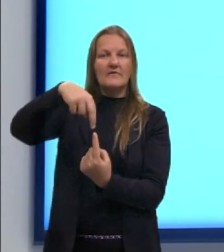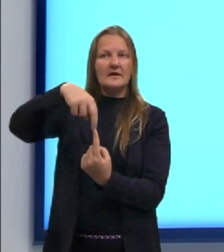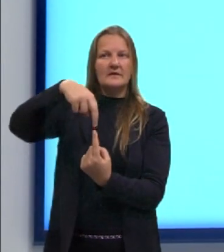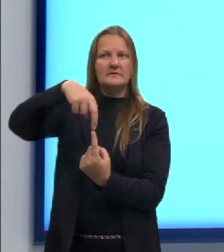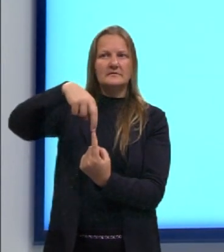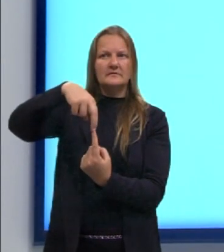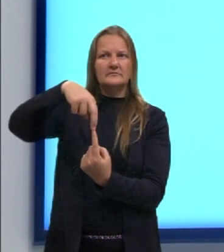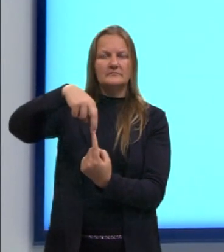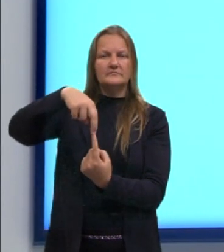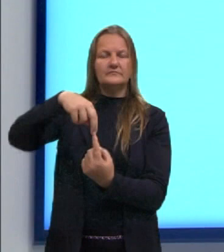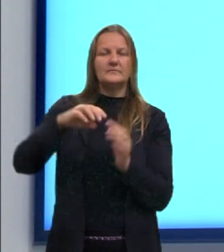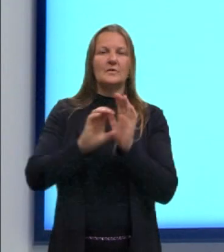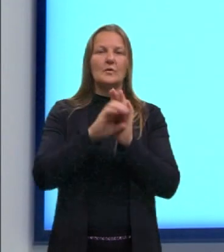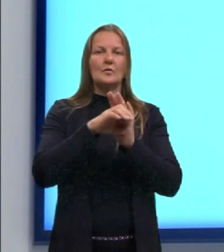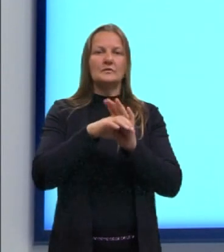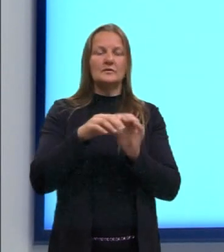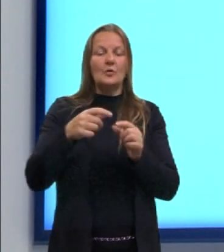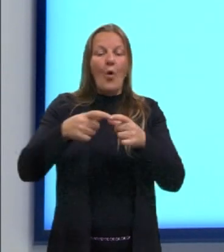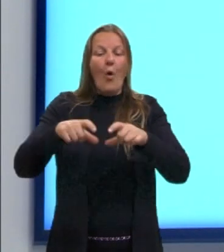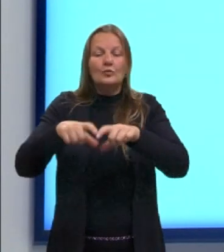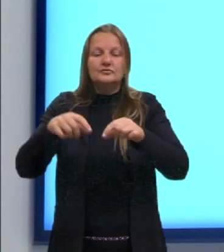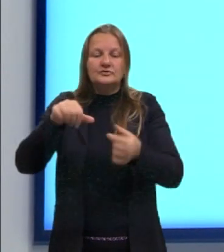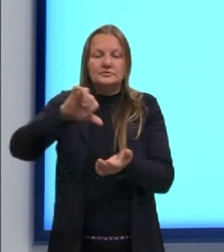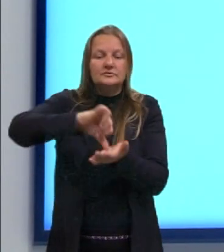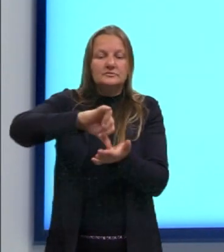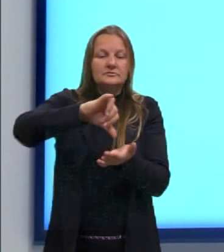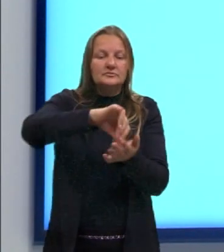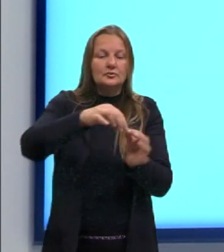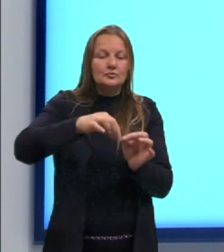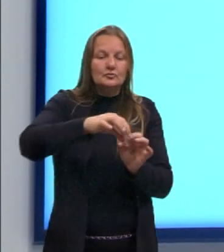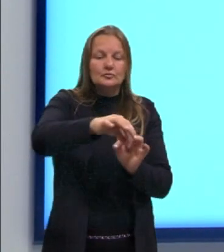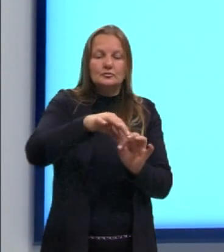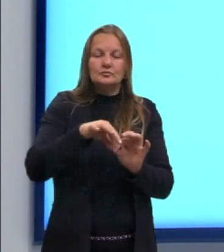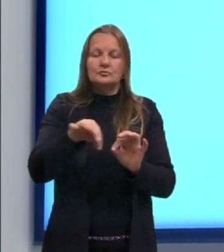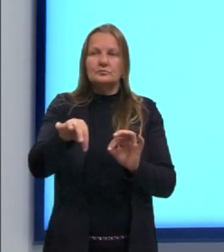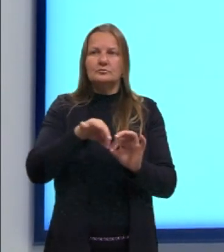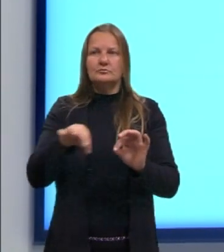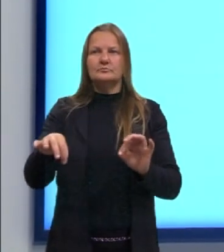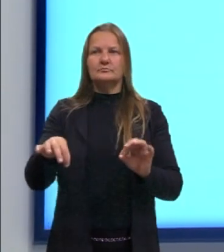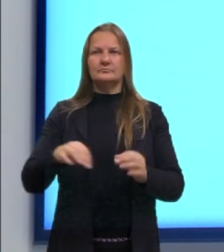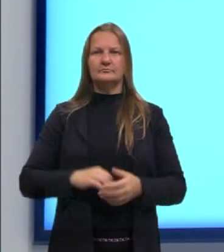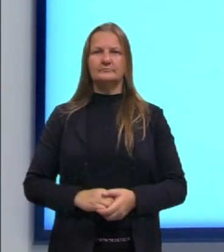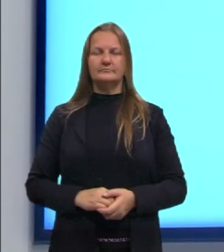conceito inicial de localização de ponto e de distância.